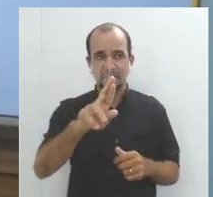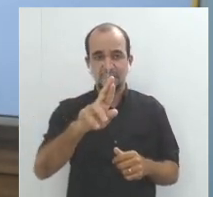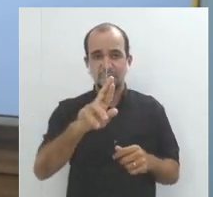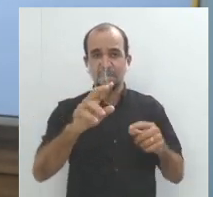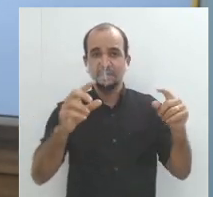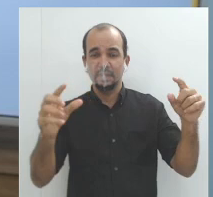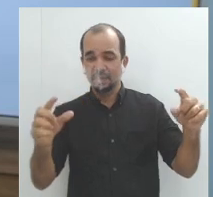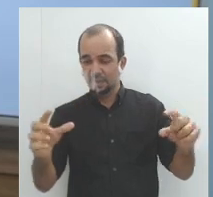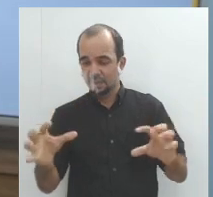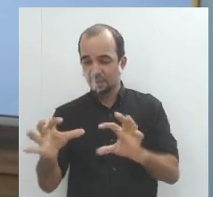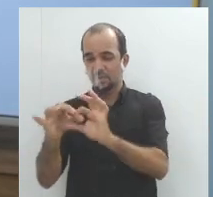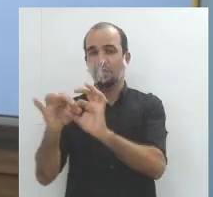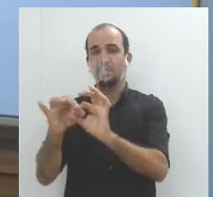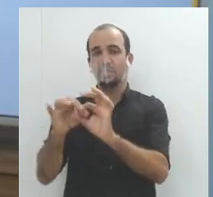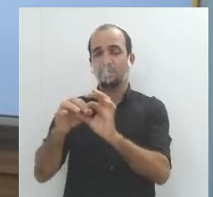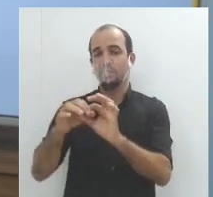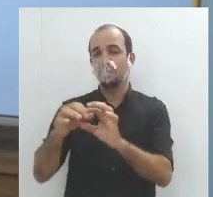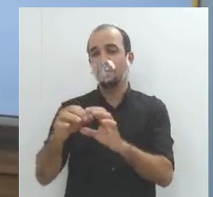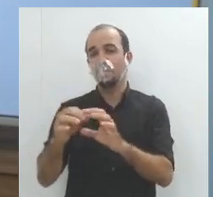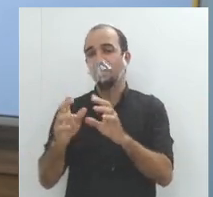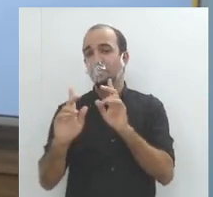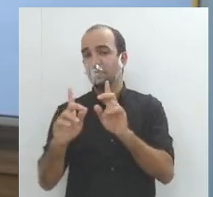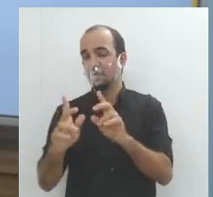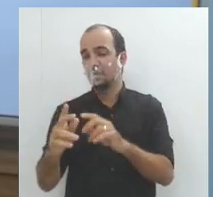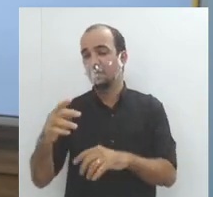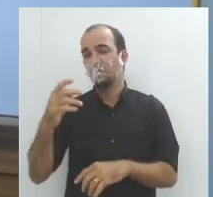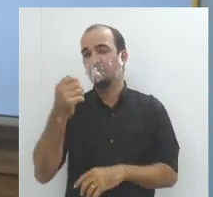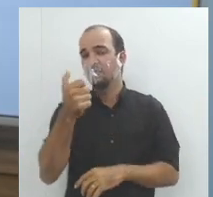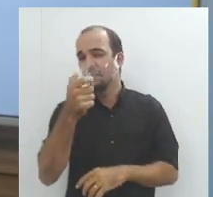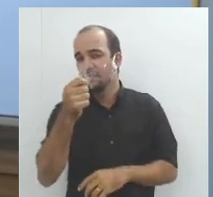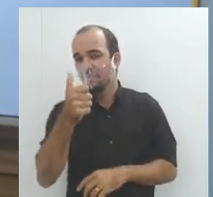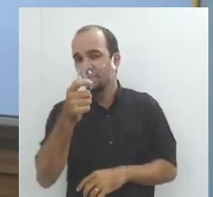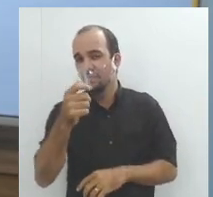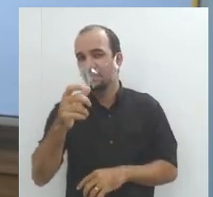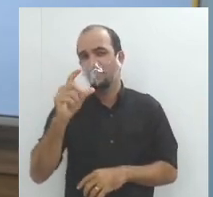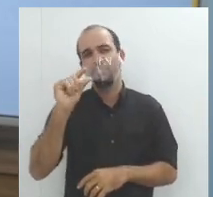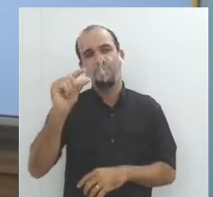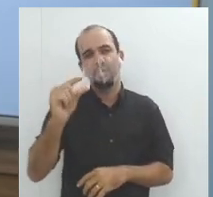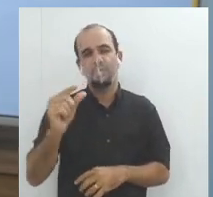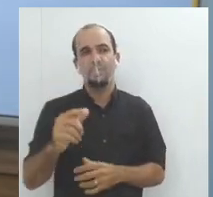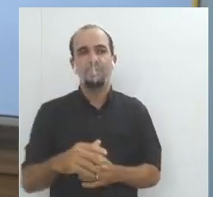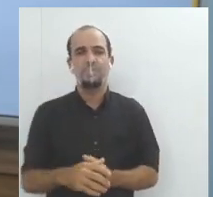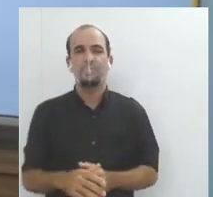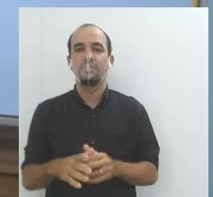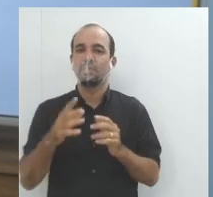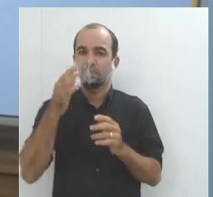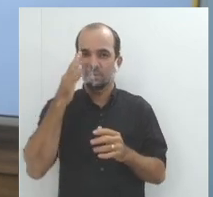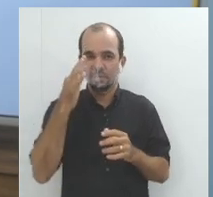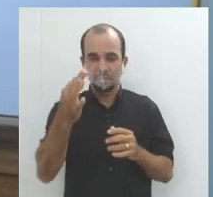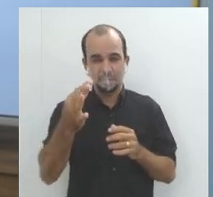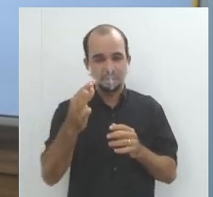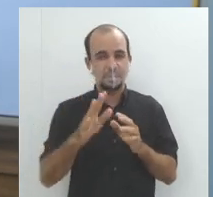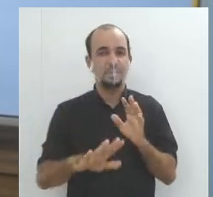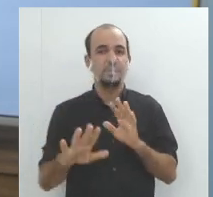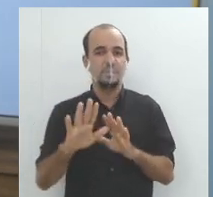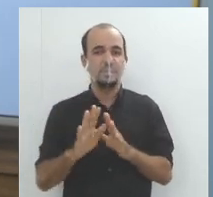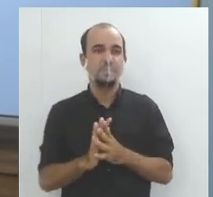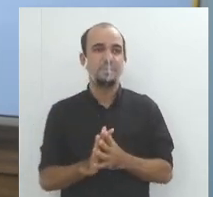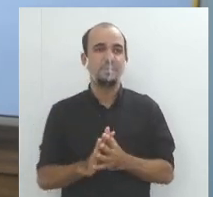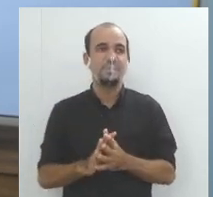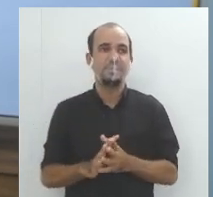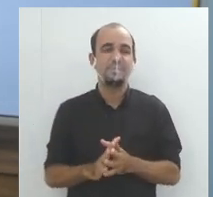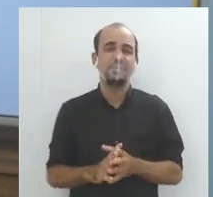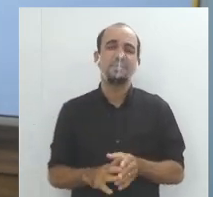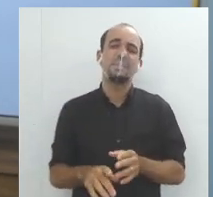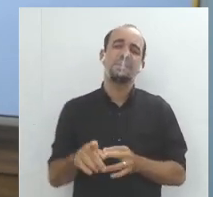advérbio pouco. Presta atenção, esse daqui dá um certo nozinho na cabeça, tá?